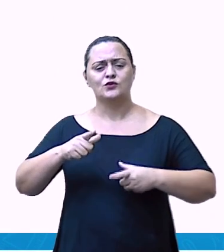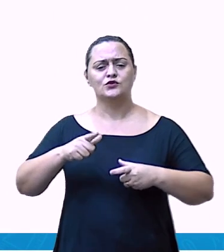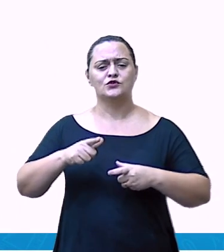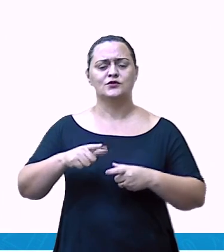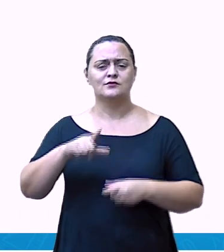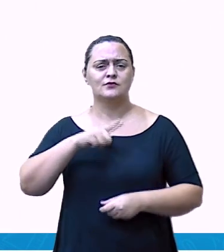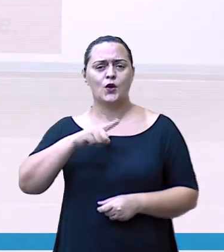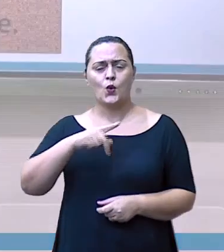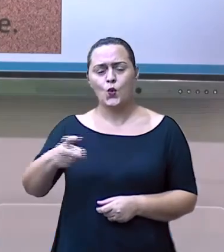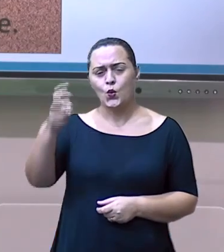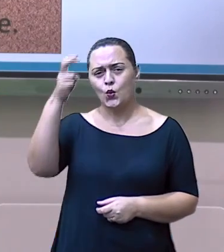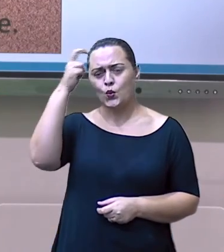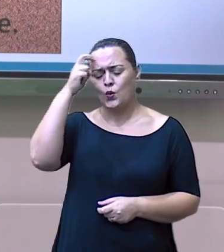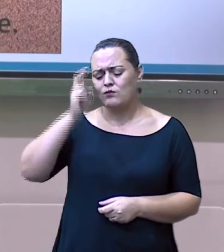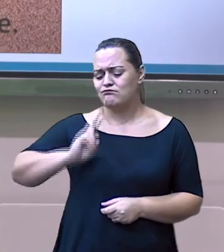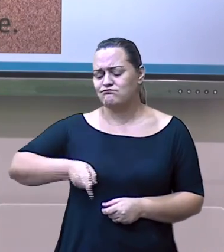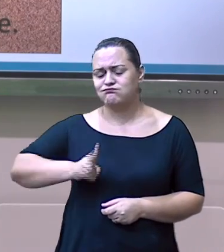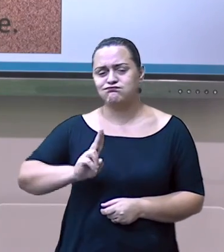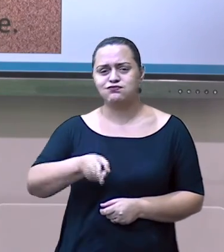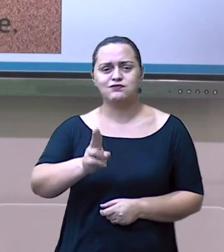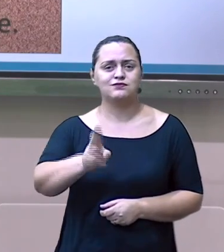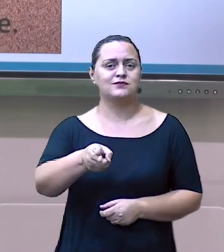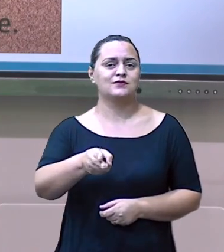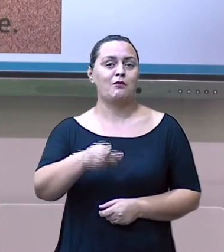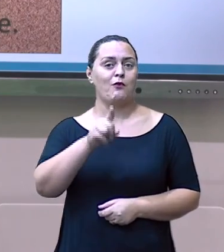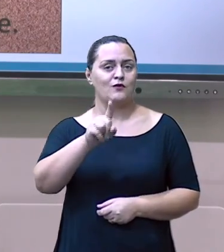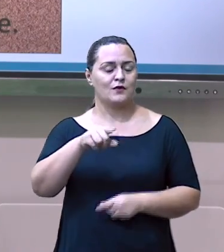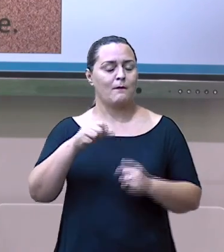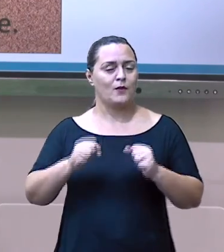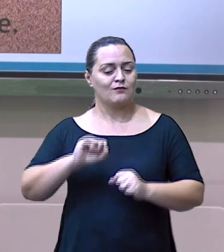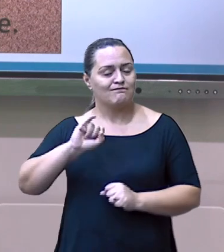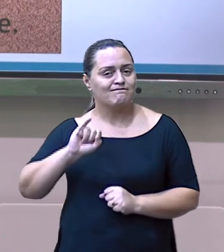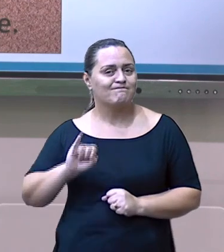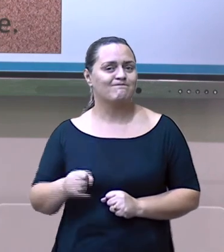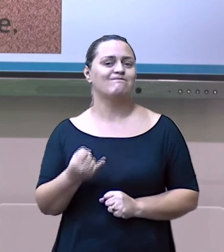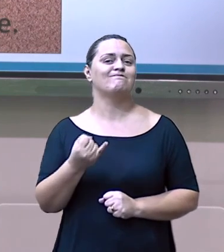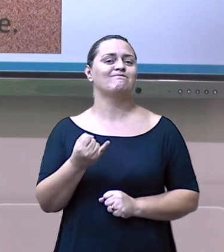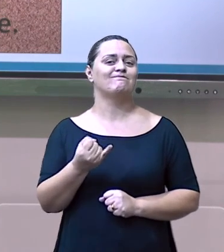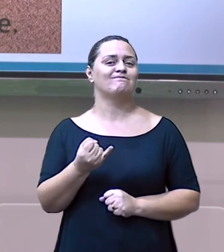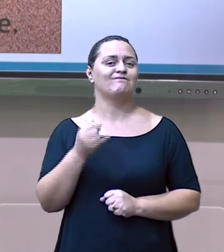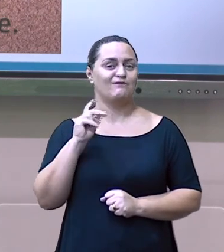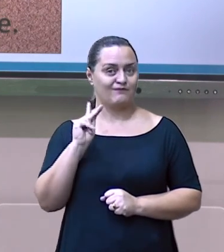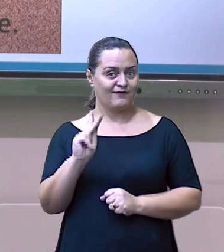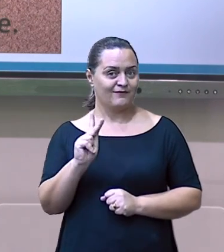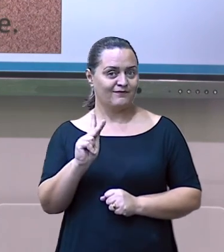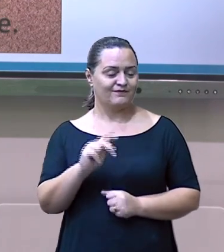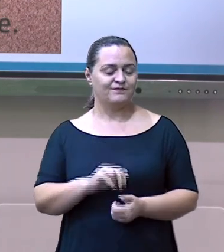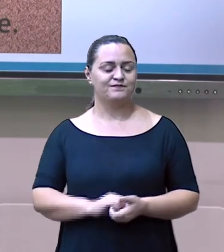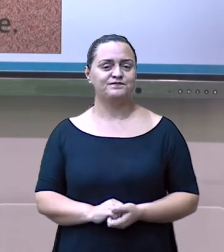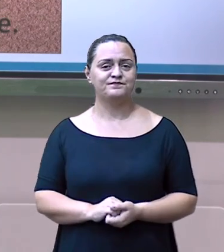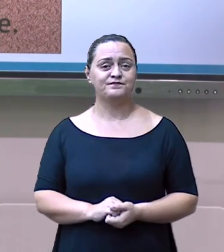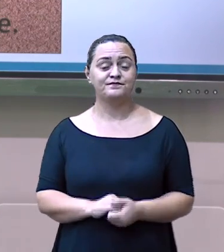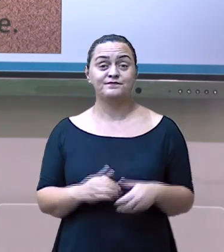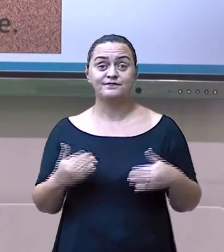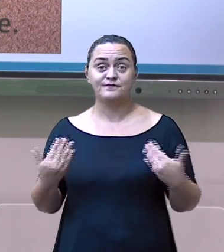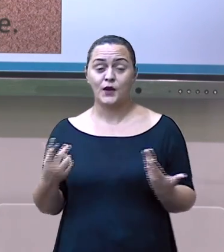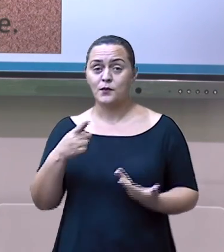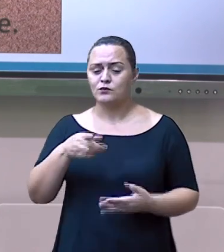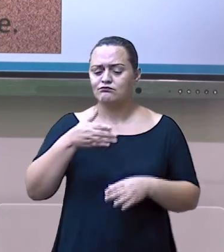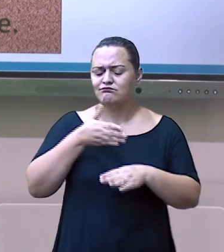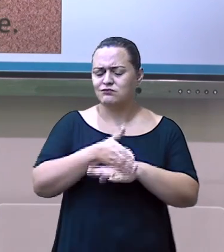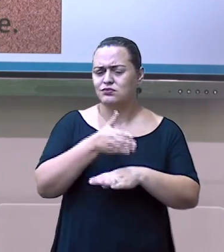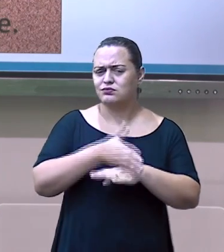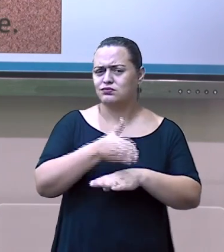inesgotável de cultura. Aproveite isso, tá bom? Para você acessar a